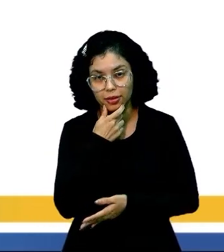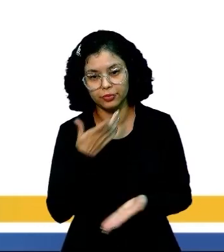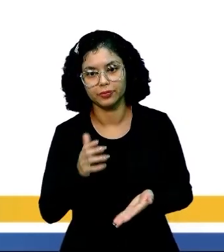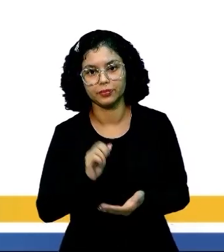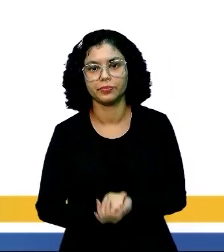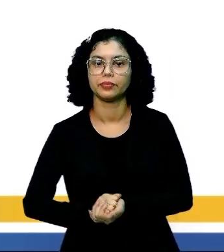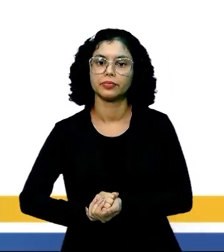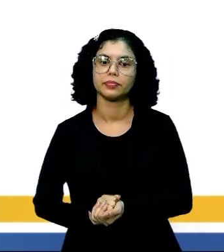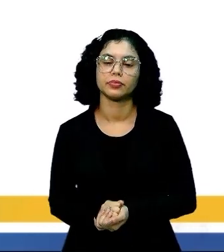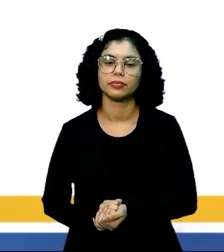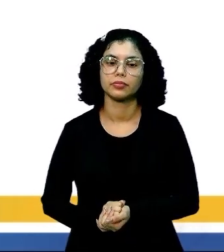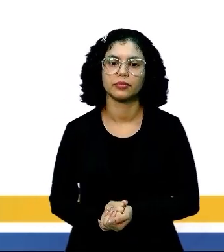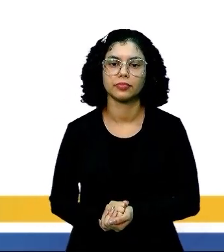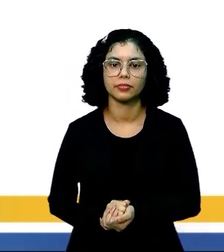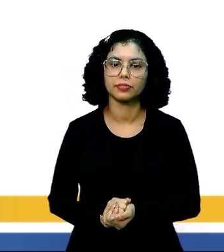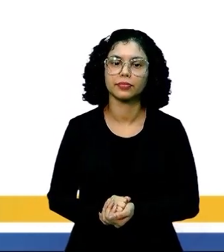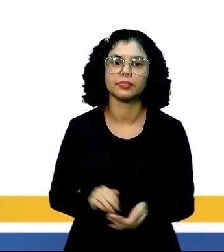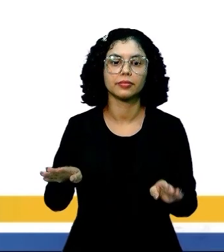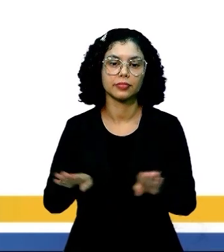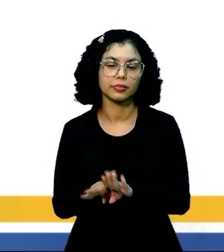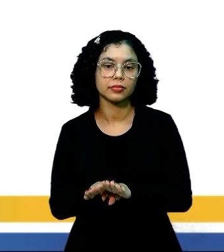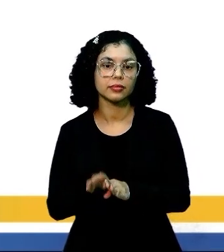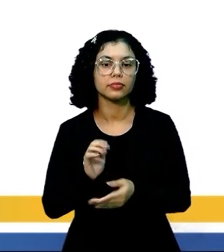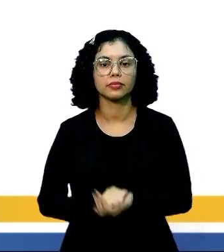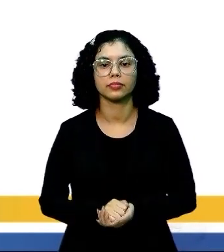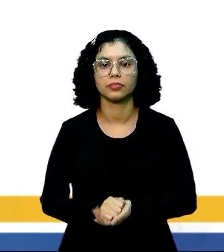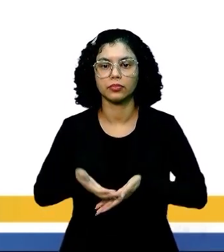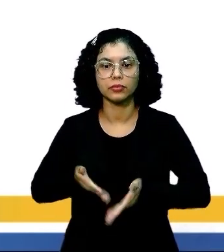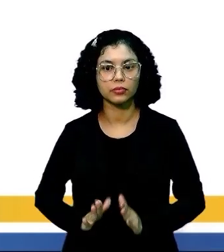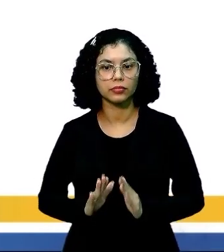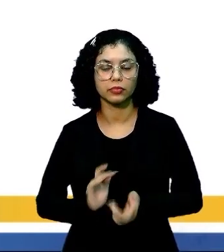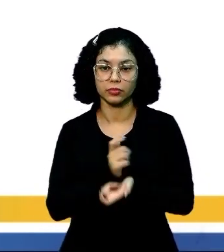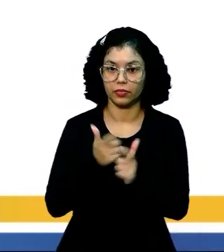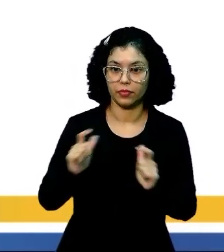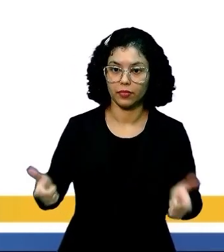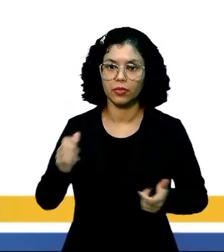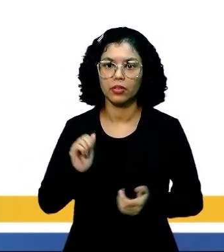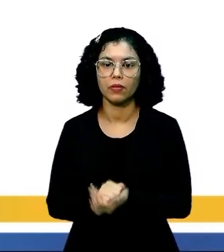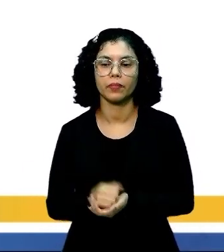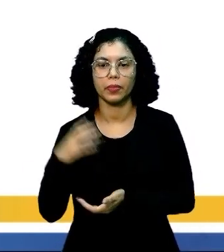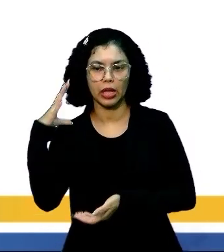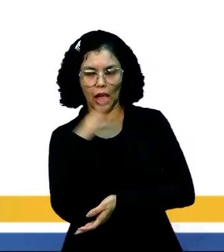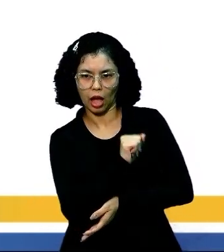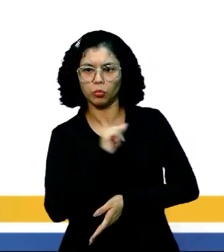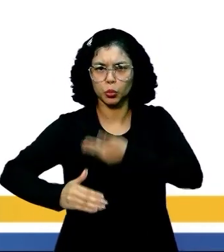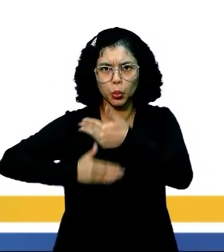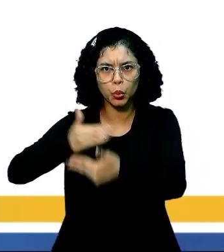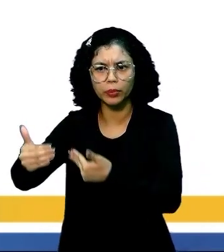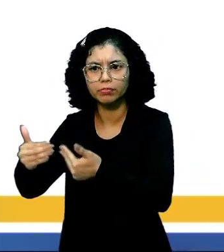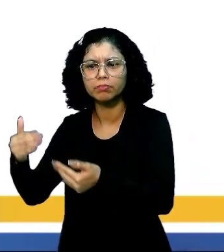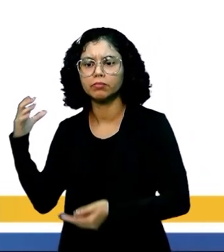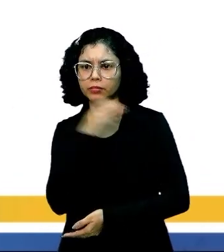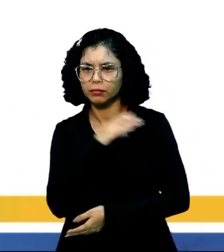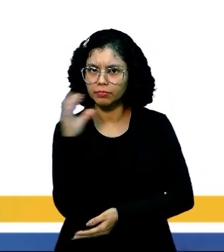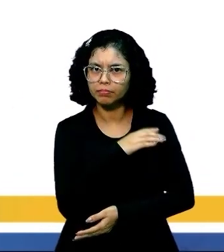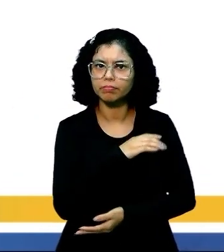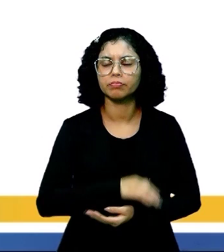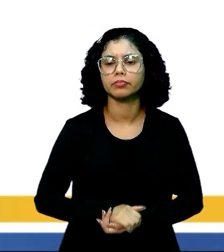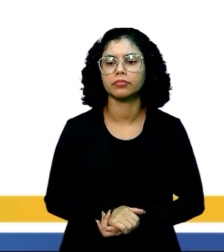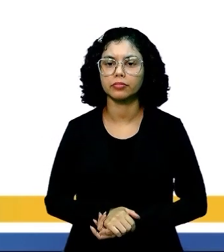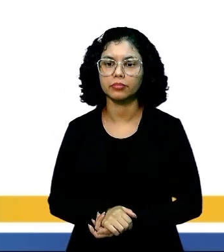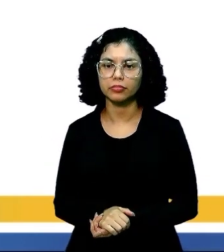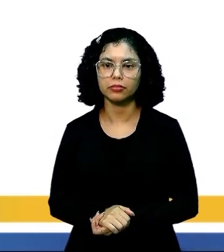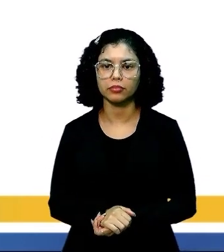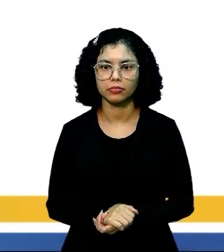me corrijam, mas a pronúncia é horrível. Nasceram e cresceram em uma era de rápido desenvolvimento, né? Nasceram e cresceram